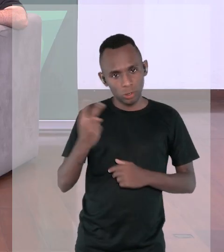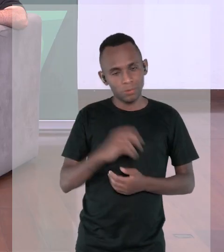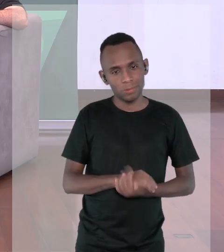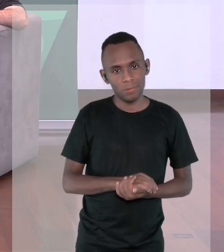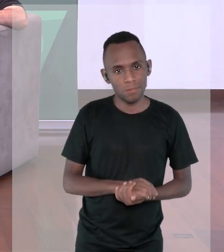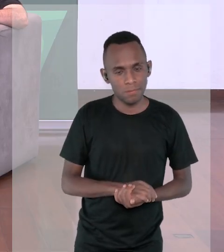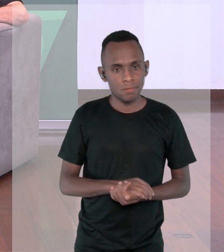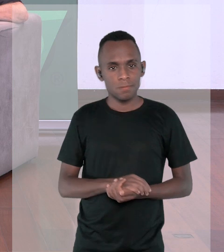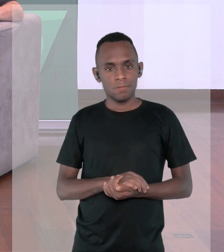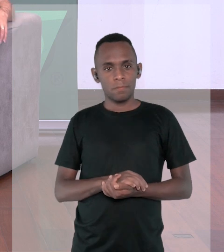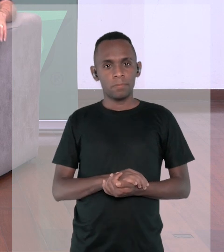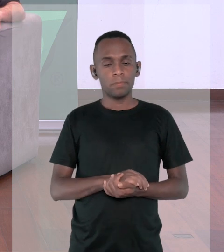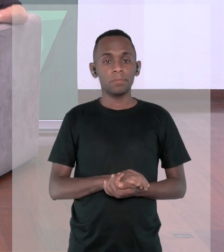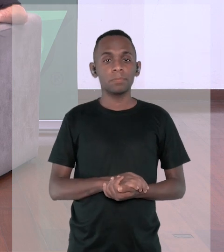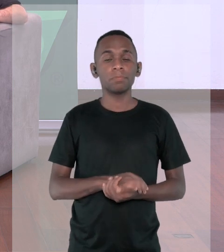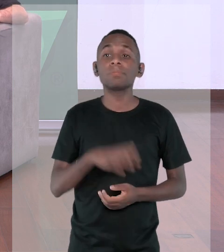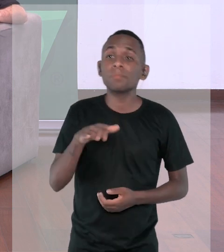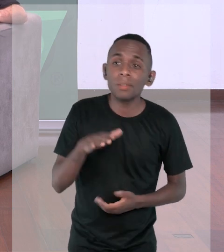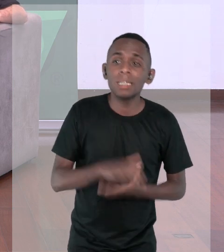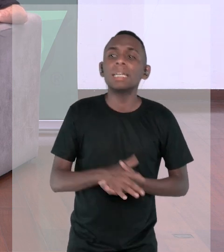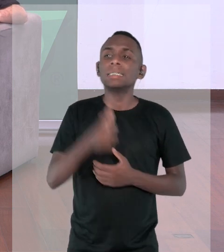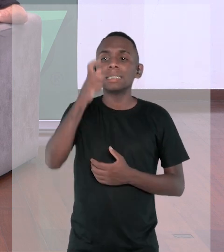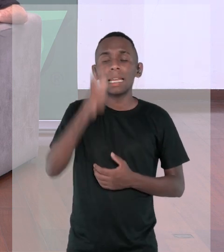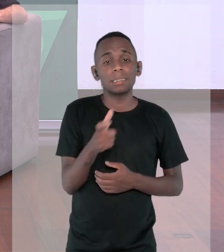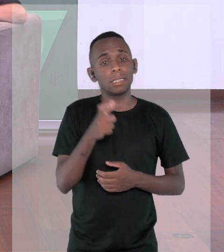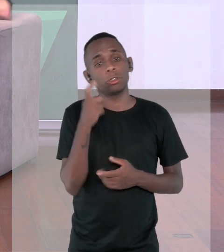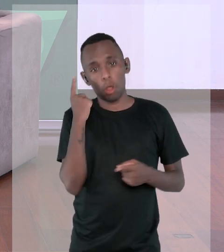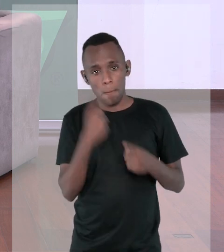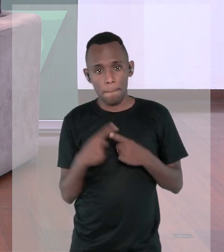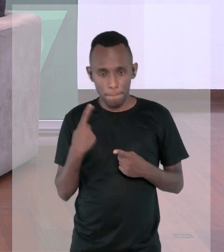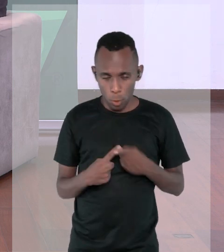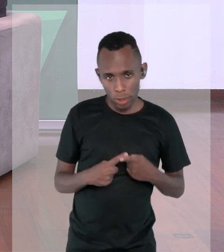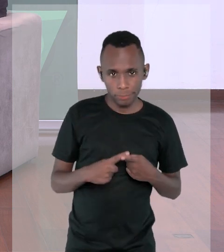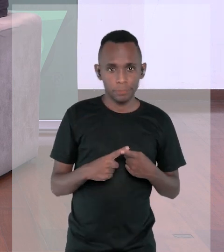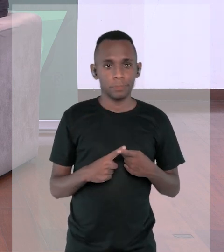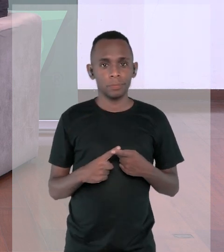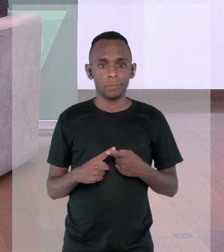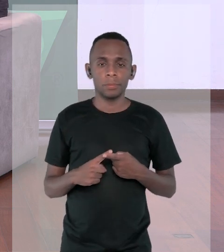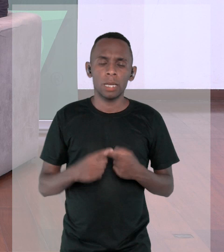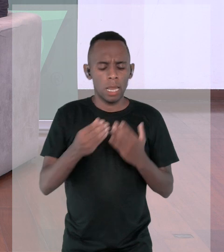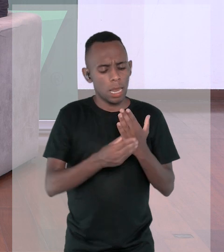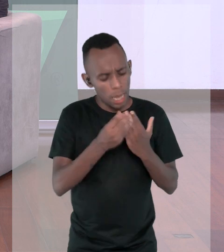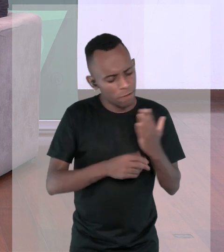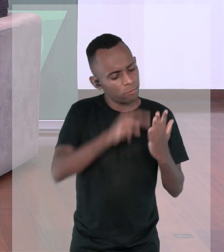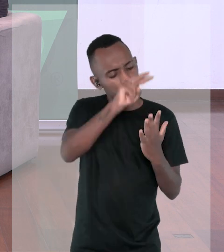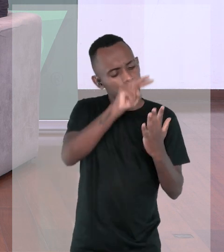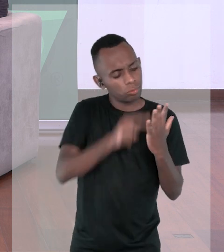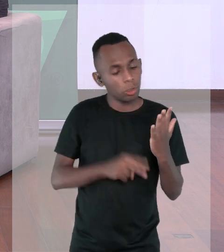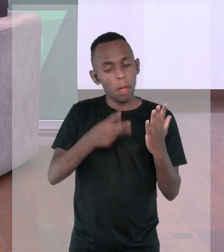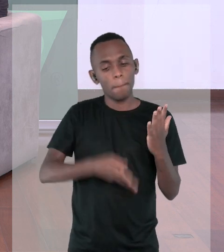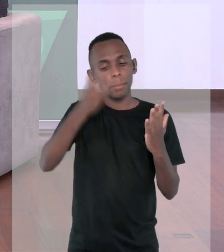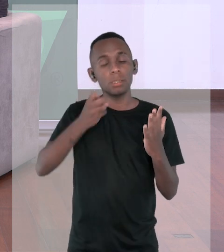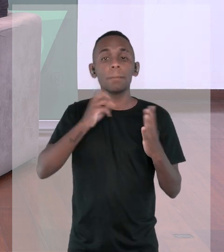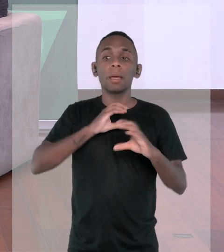isso. Rafa, é interessante porque a gente lê seu livro e vê como é que a